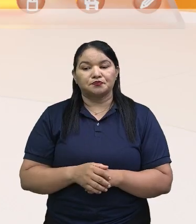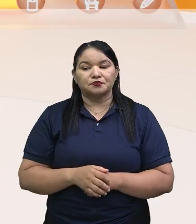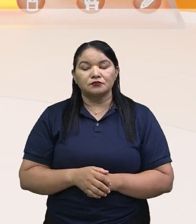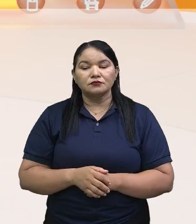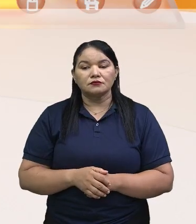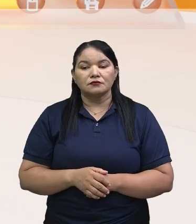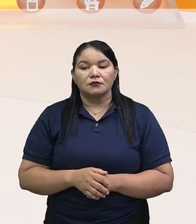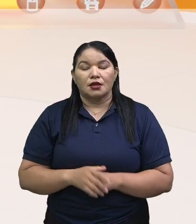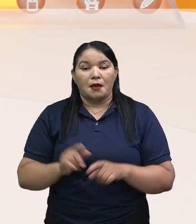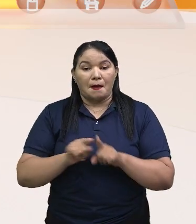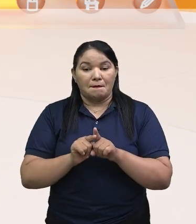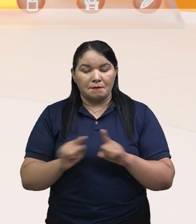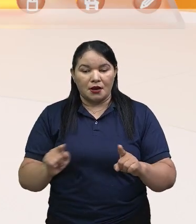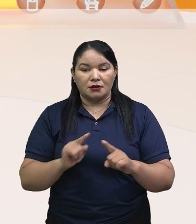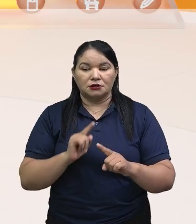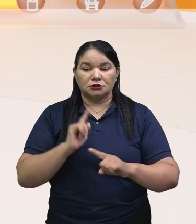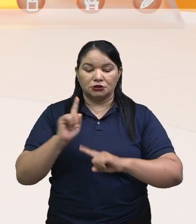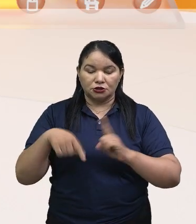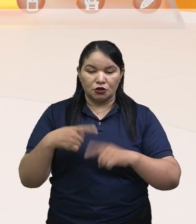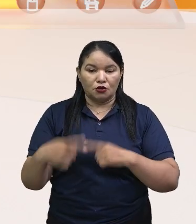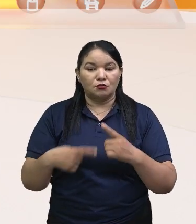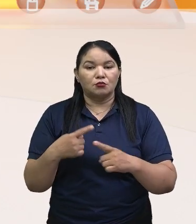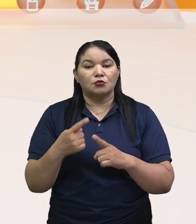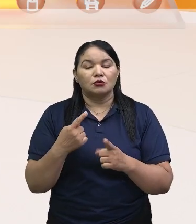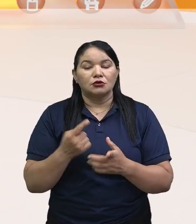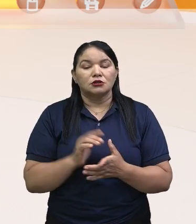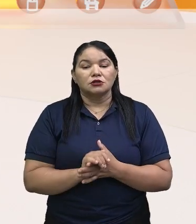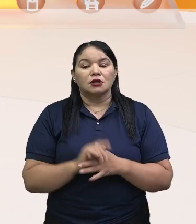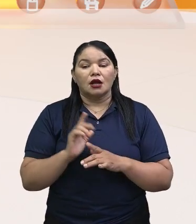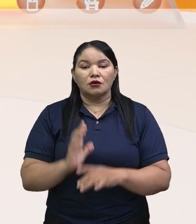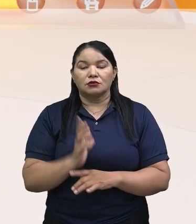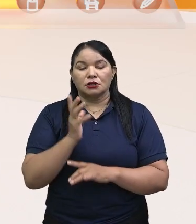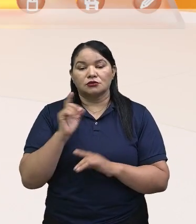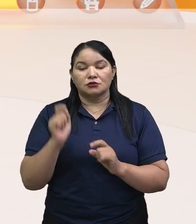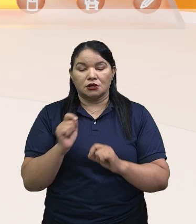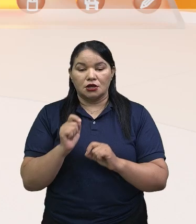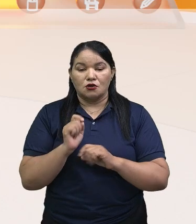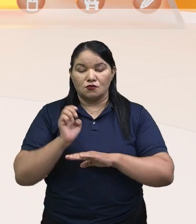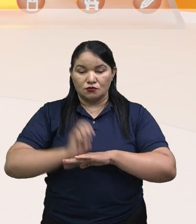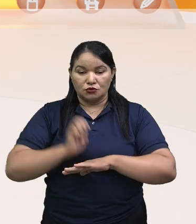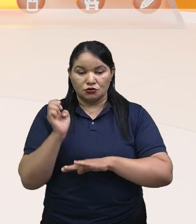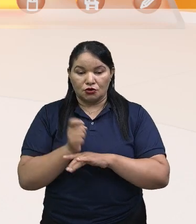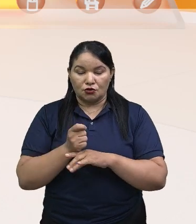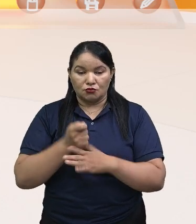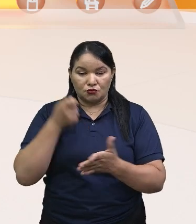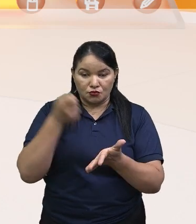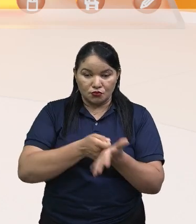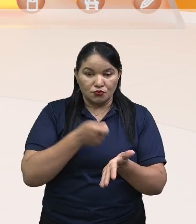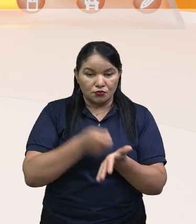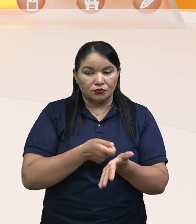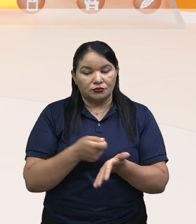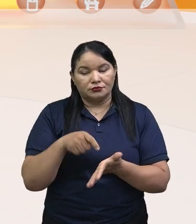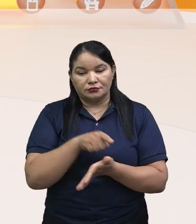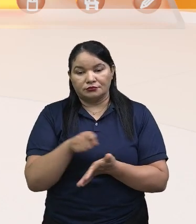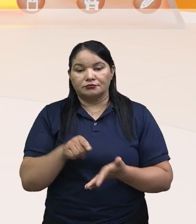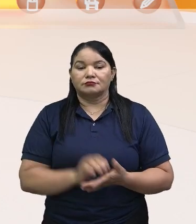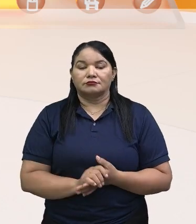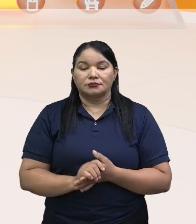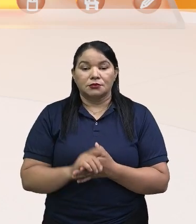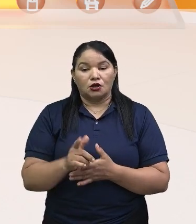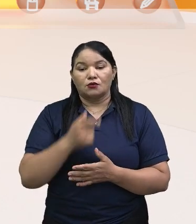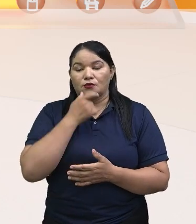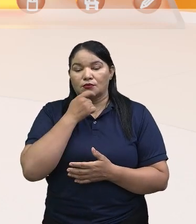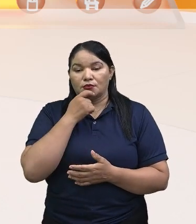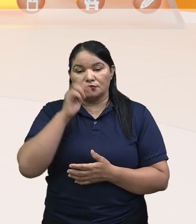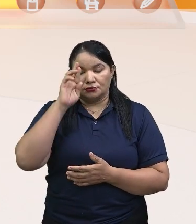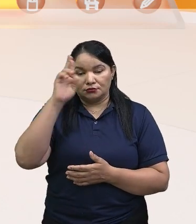mas que vai ser, né, altamente reprimido pelo Estado. A figura, né, que quem estava à frente